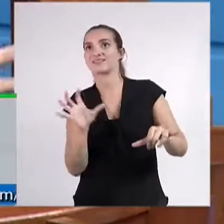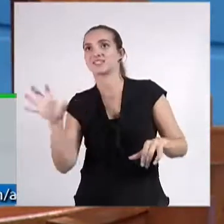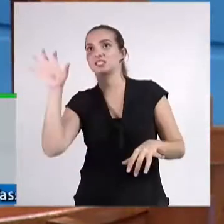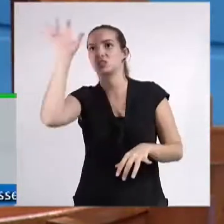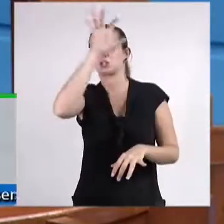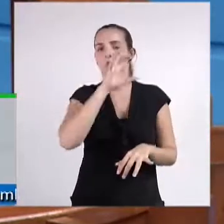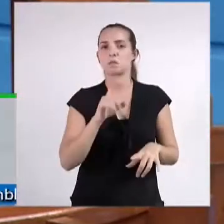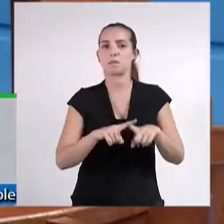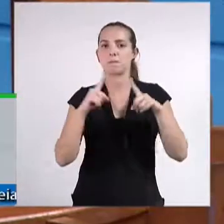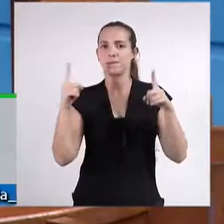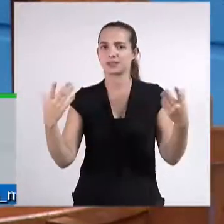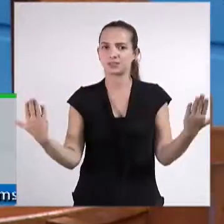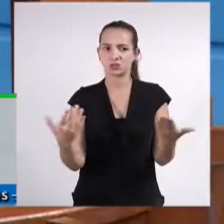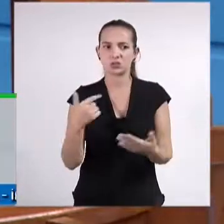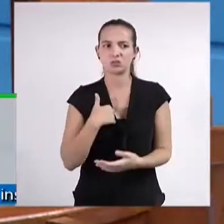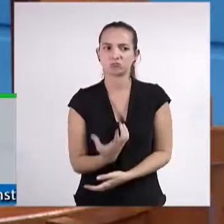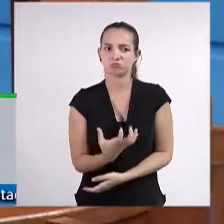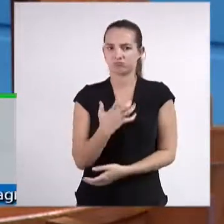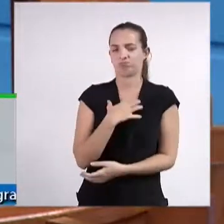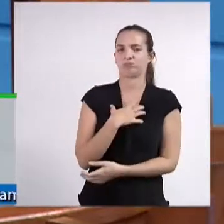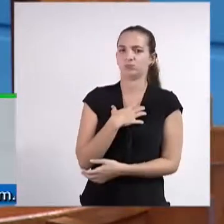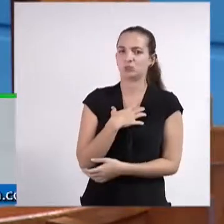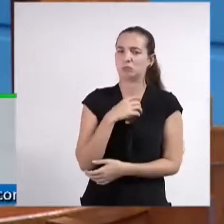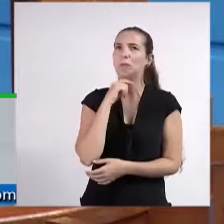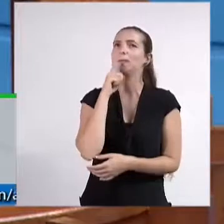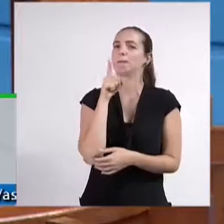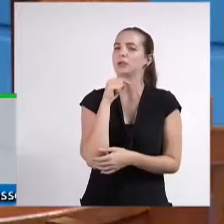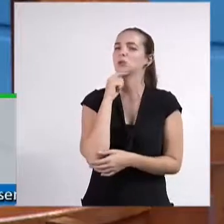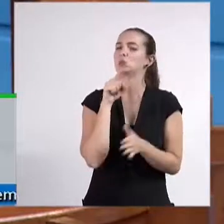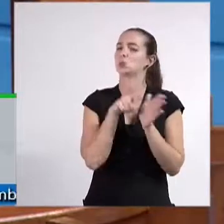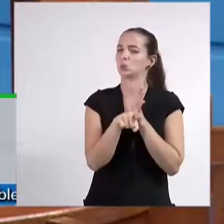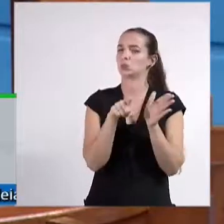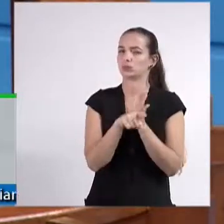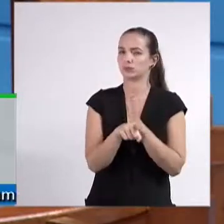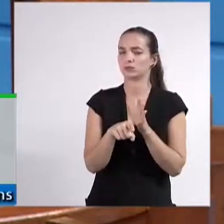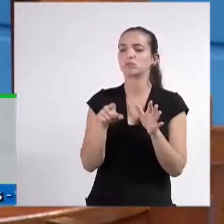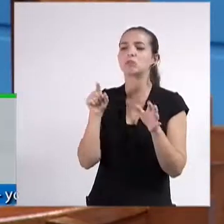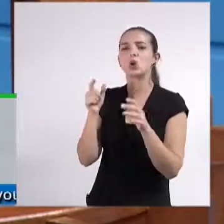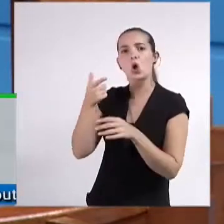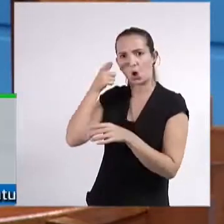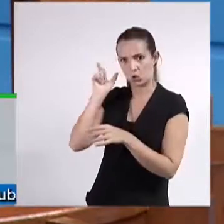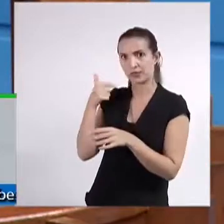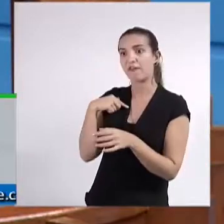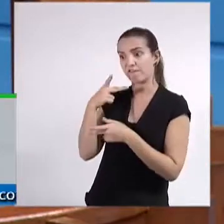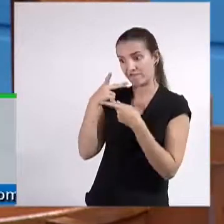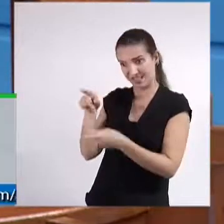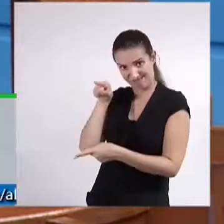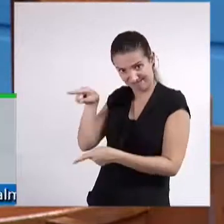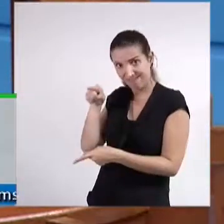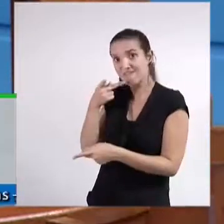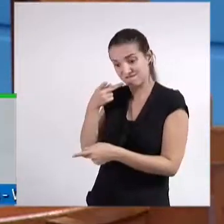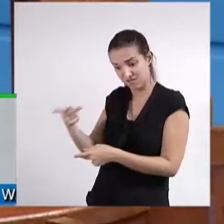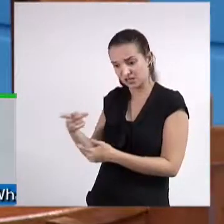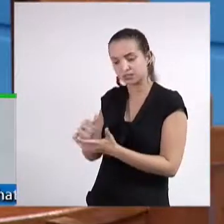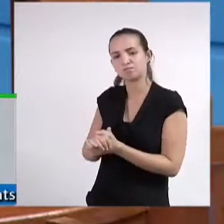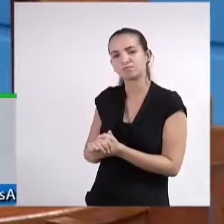me veio uma dúvida que, inclusive, eu expus a ele ontem. A própria Energisa distribuiu um caderno para todos os